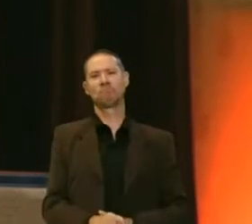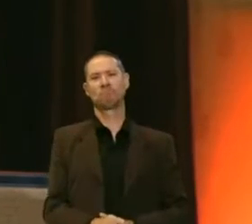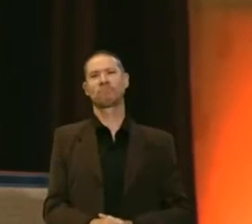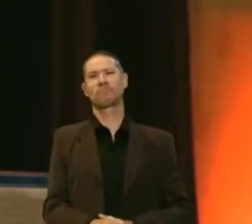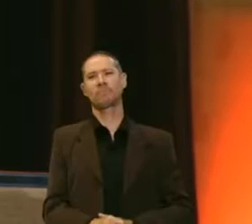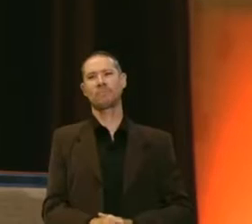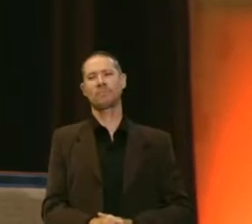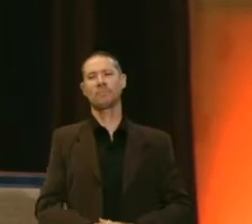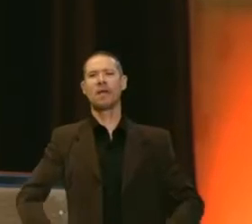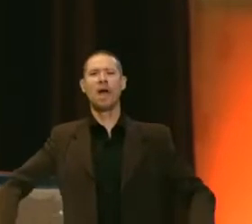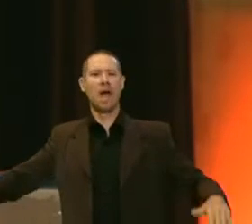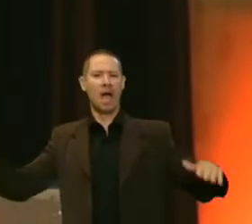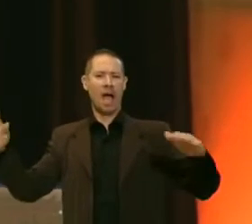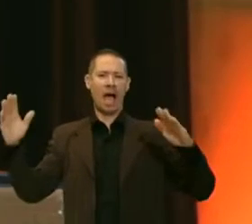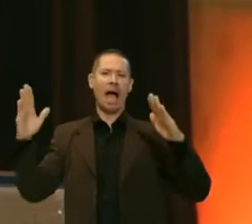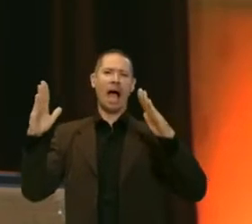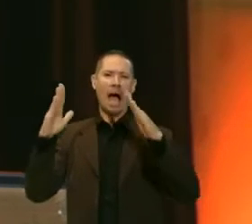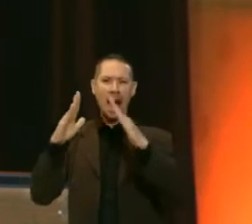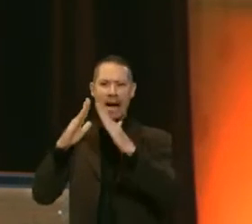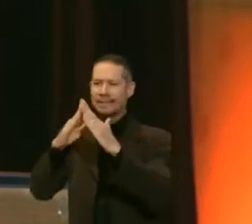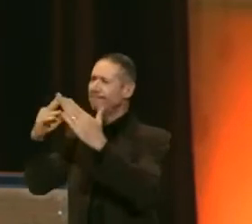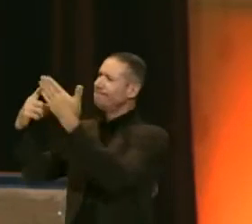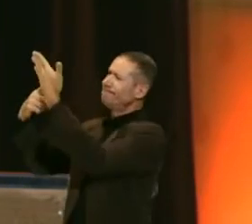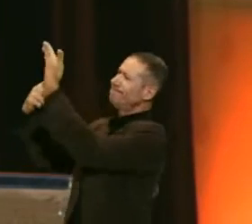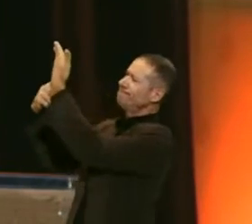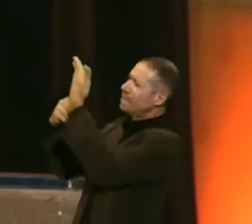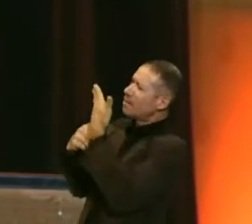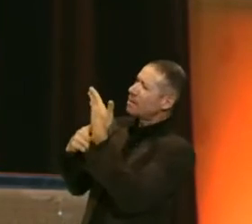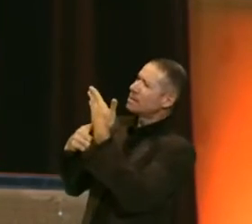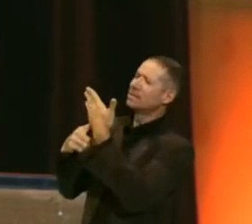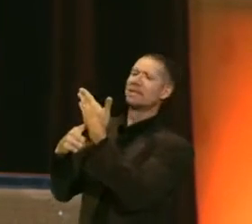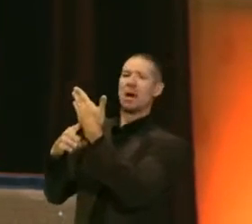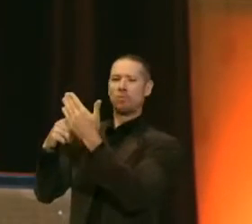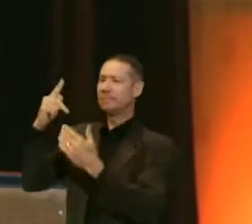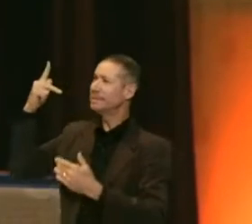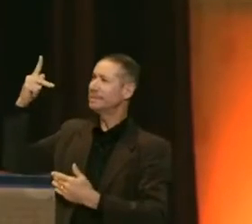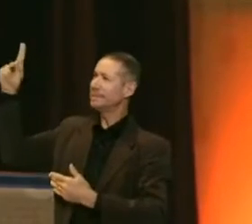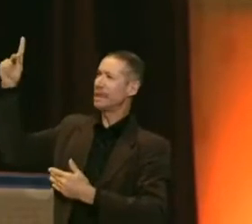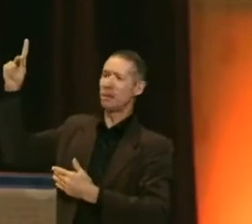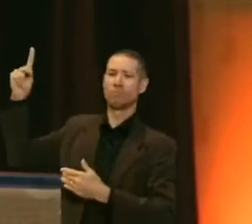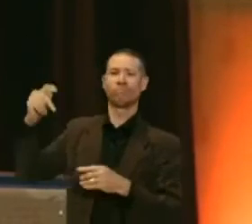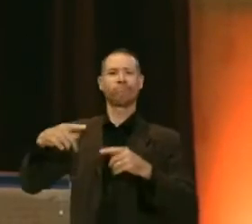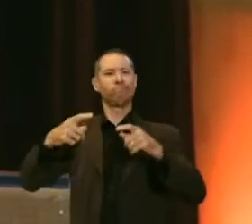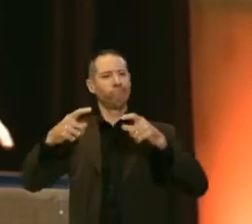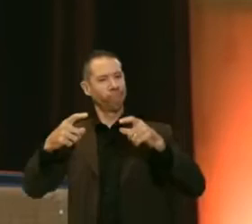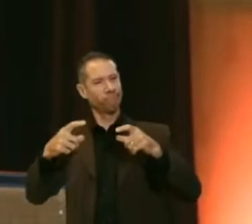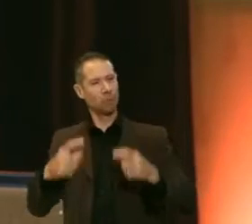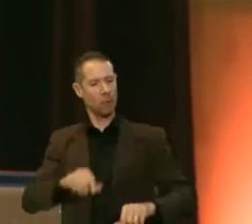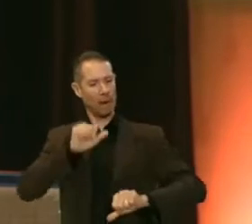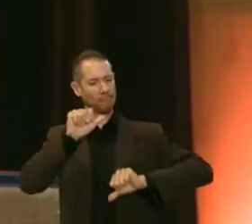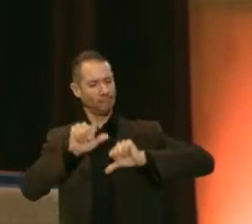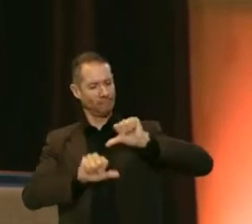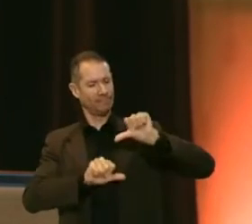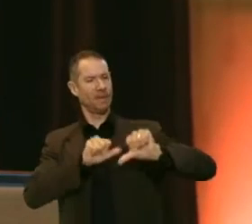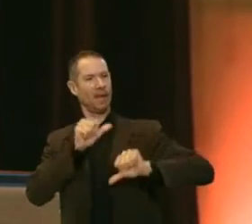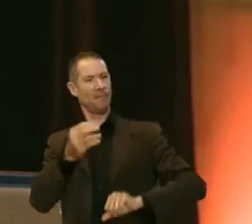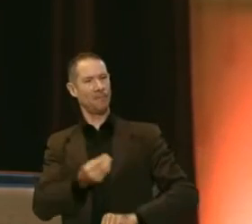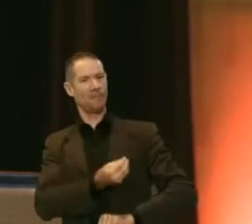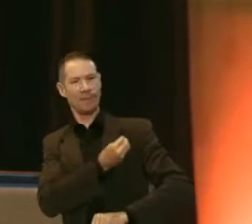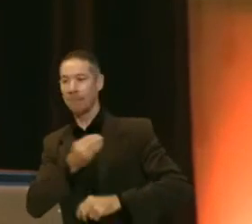é a casa da revelação, a casa do oleiro, o lugar onde